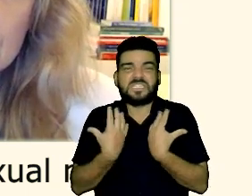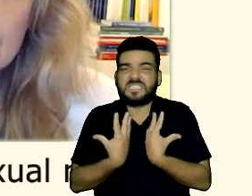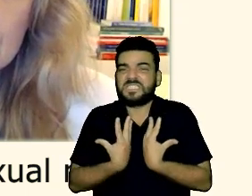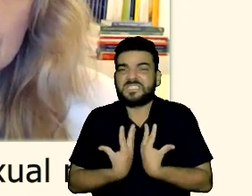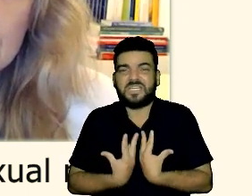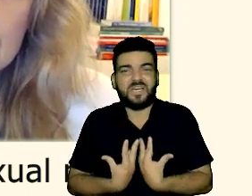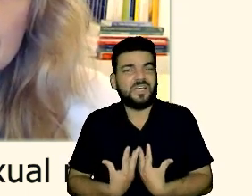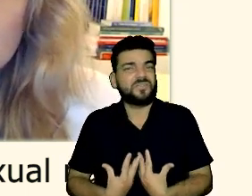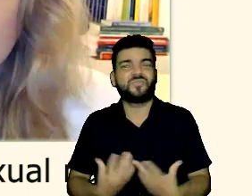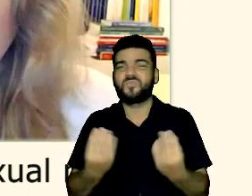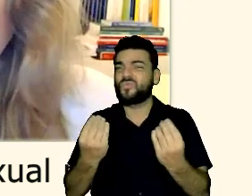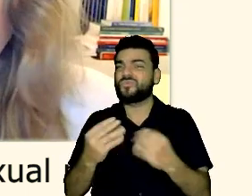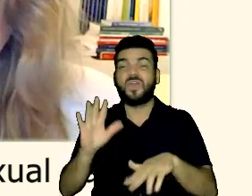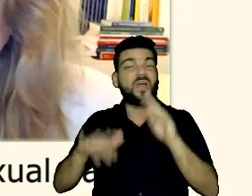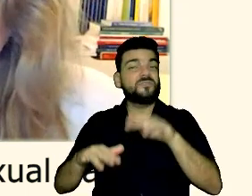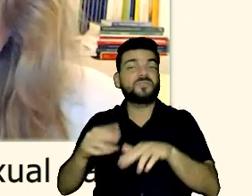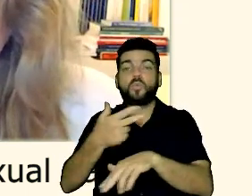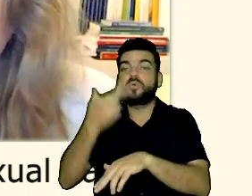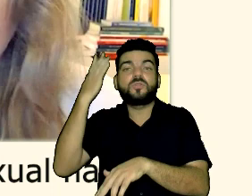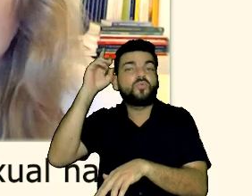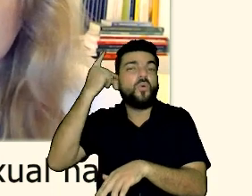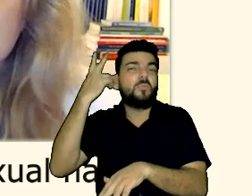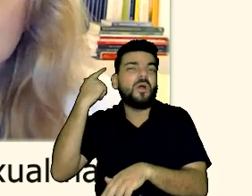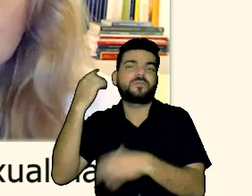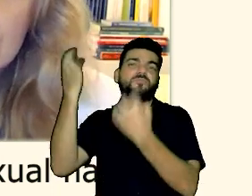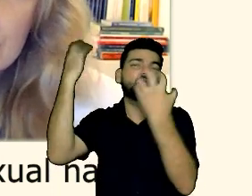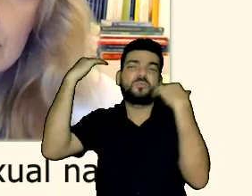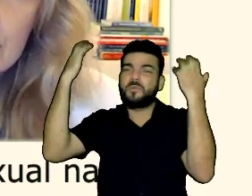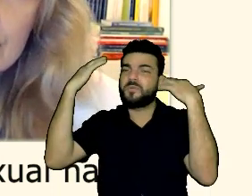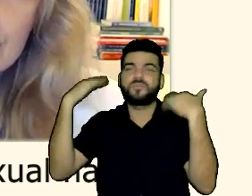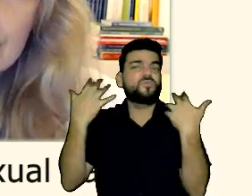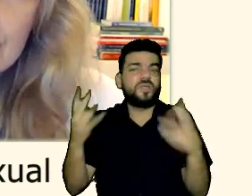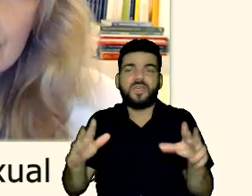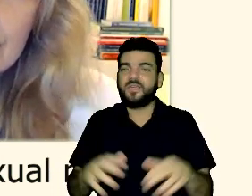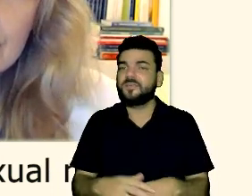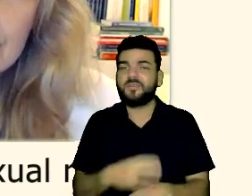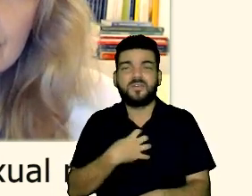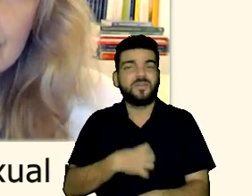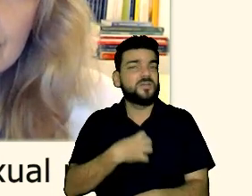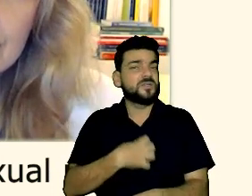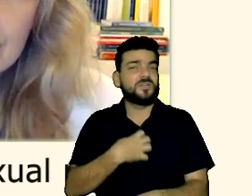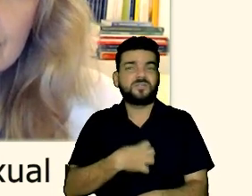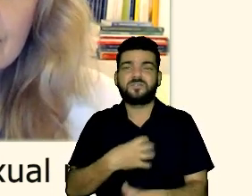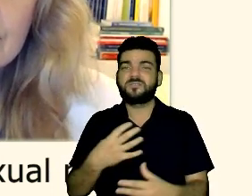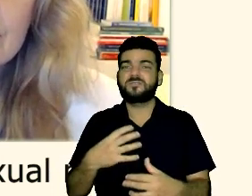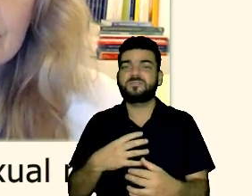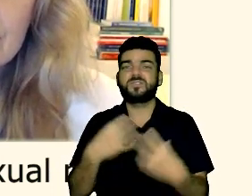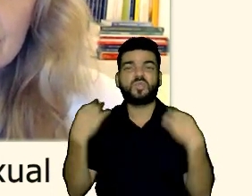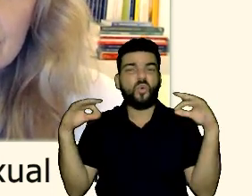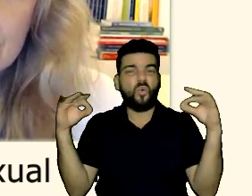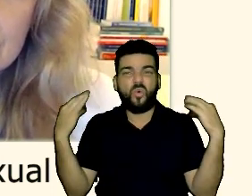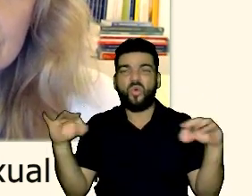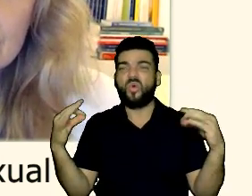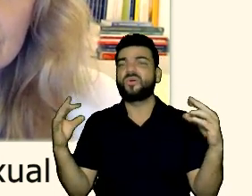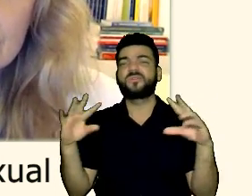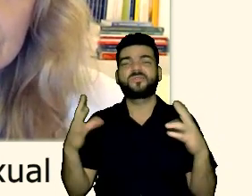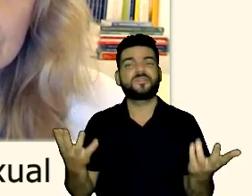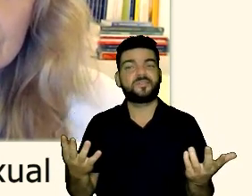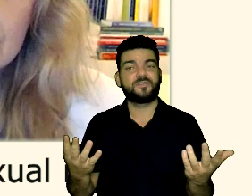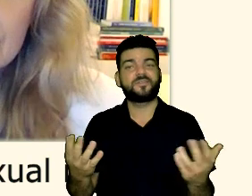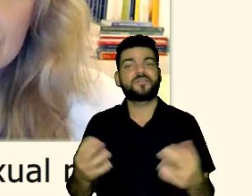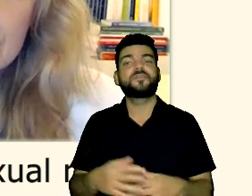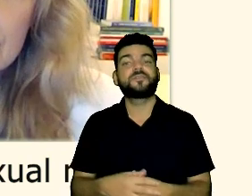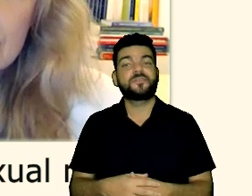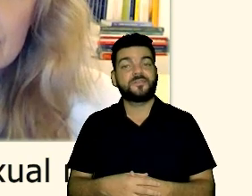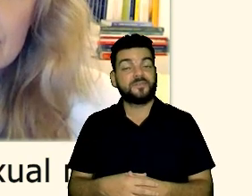muito penoso, né? Até as coisas corriqueiras, como tomar banho, por exemplo. E isso tudo,